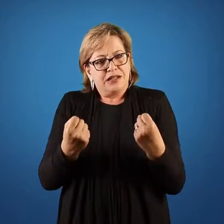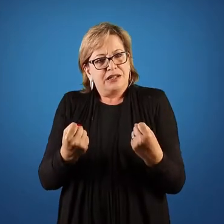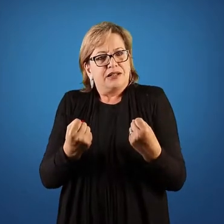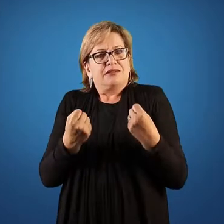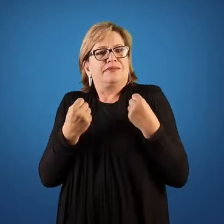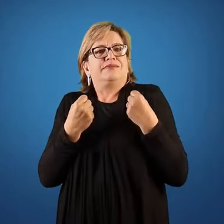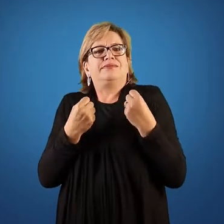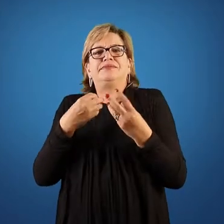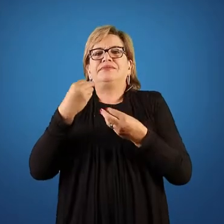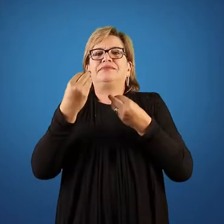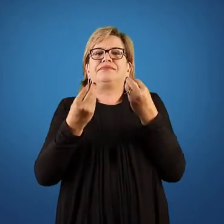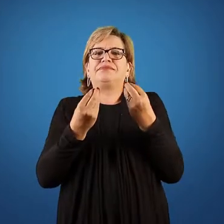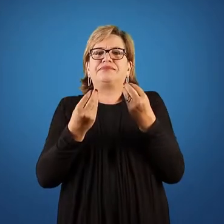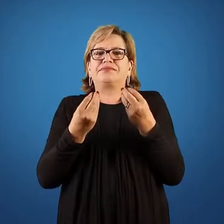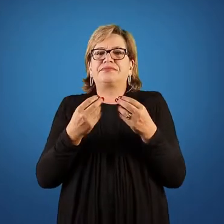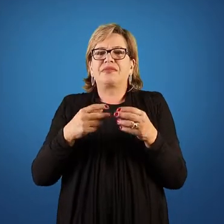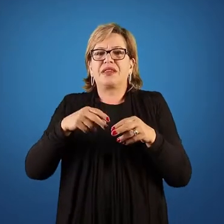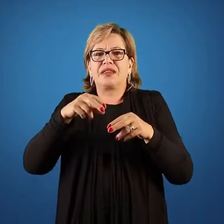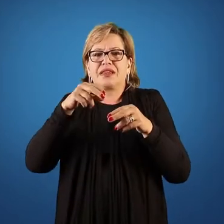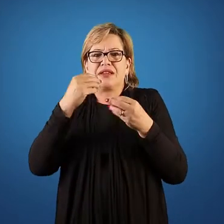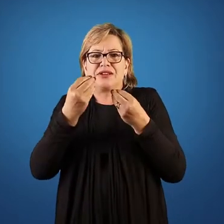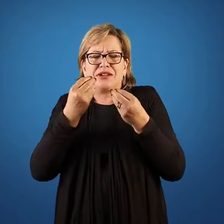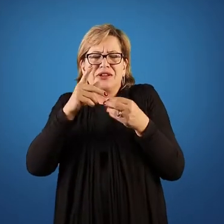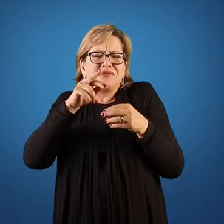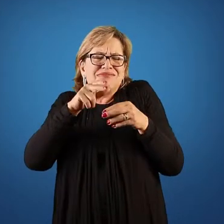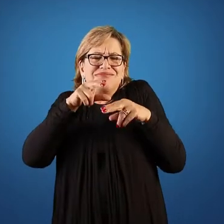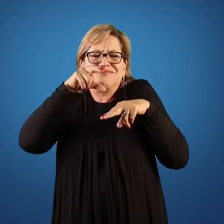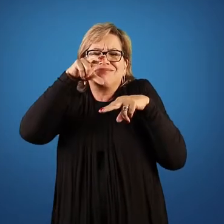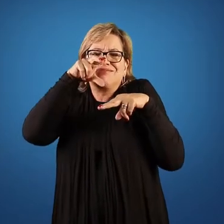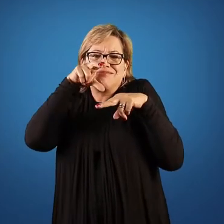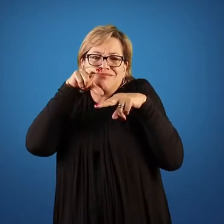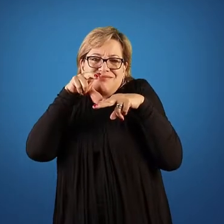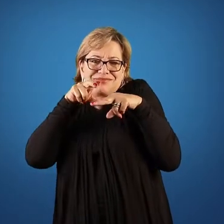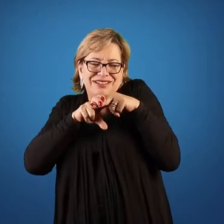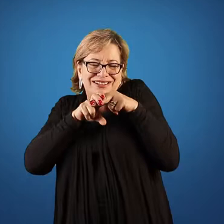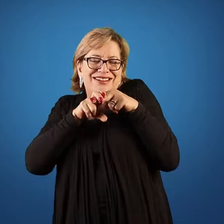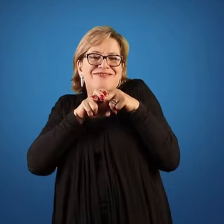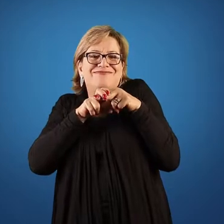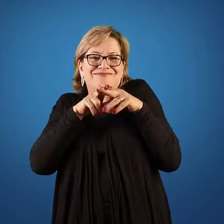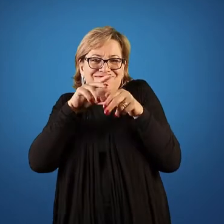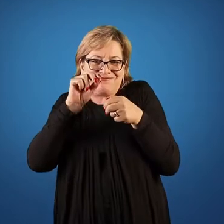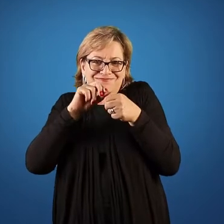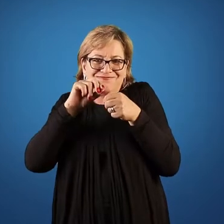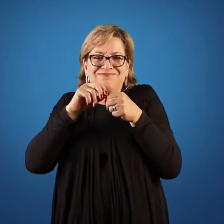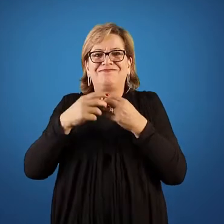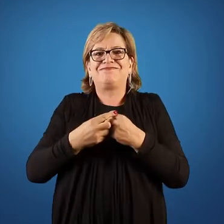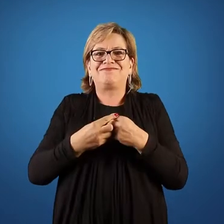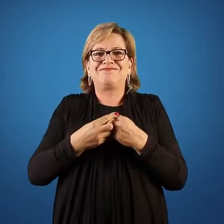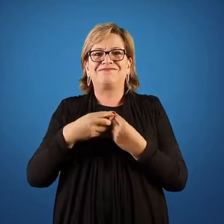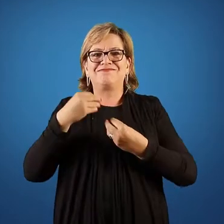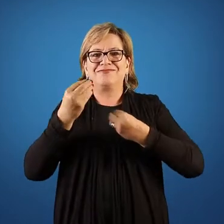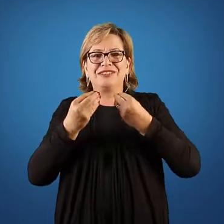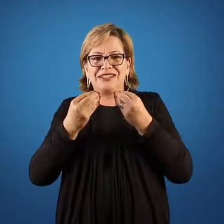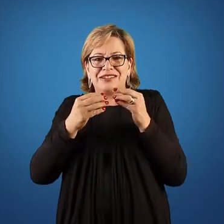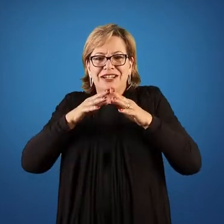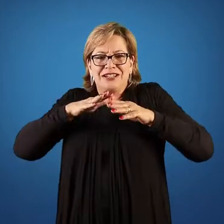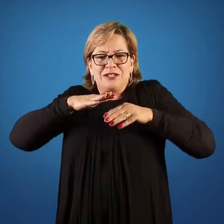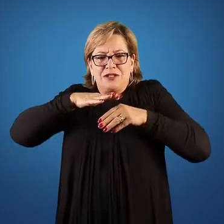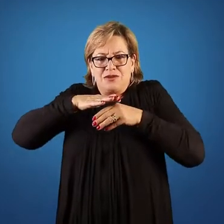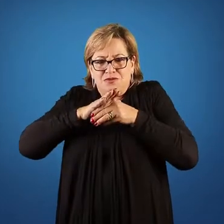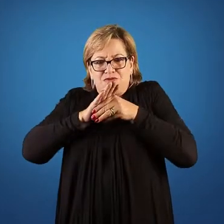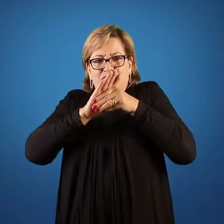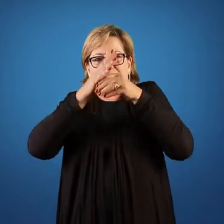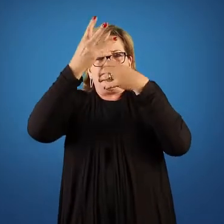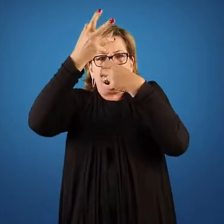sustentado. Senta como se fosse sentar numa cadeira. E vai empurrar